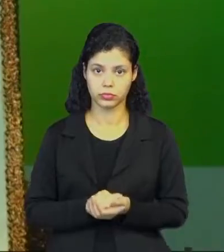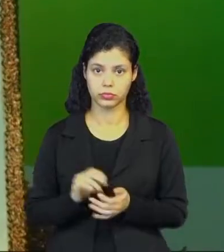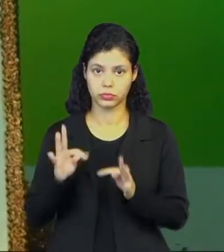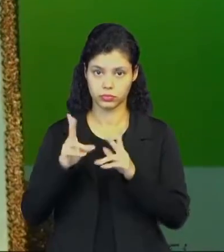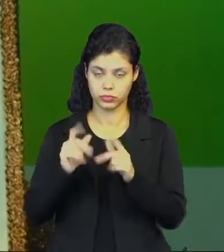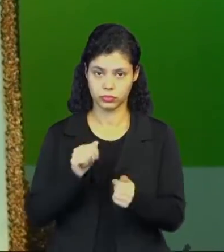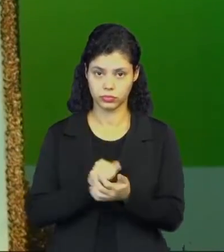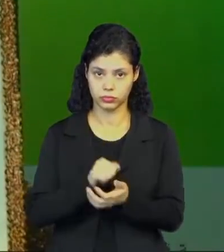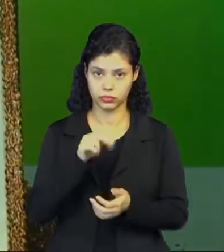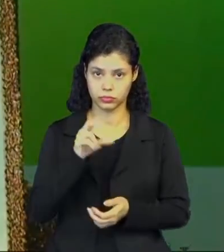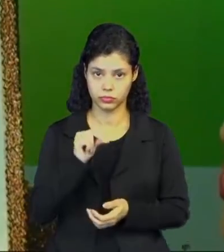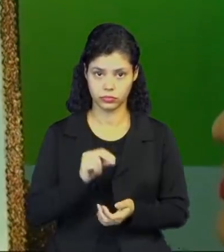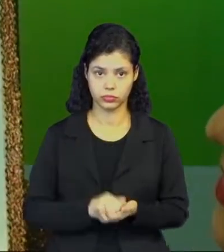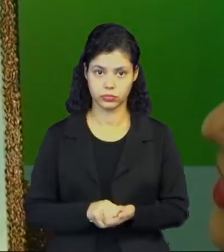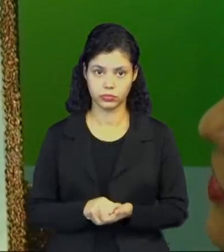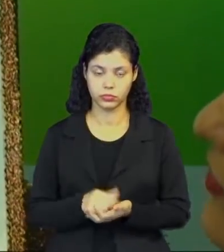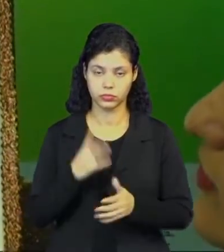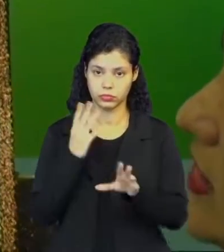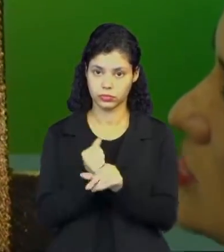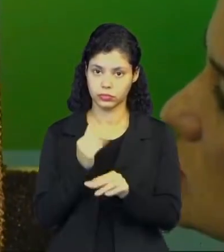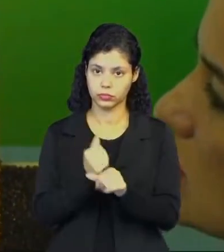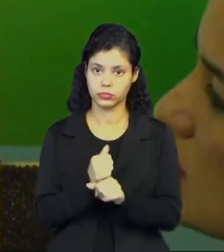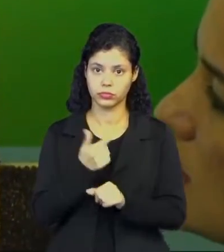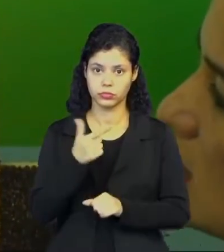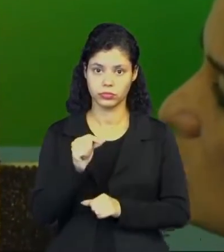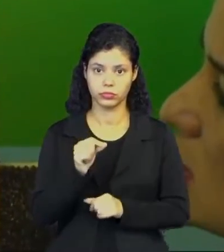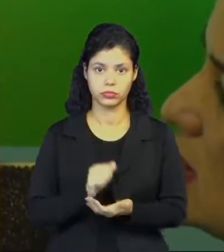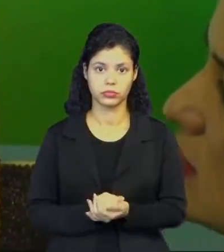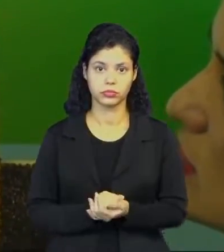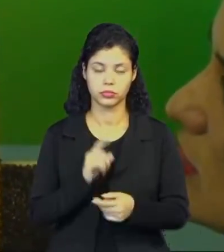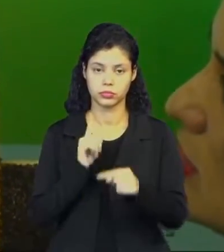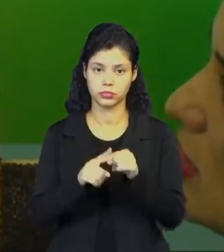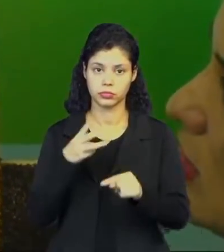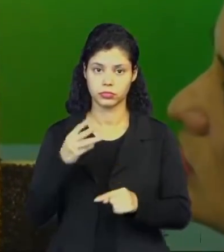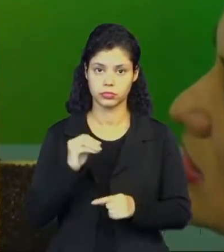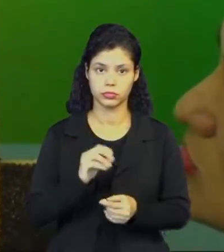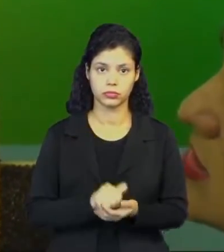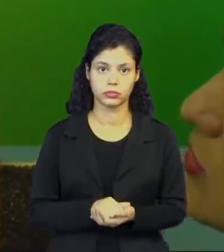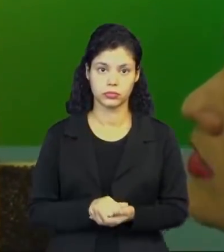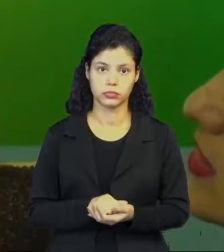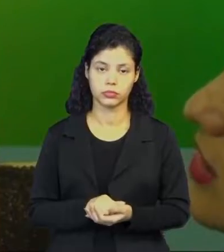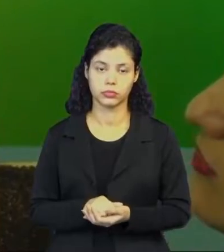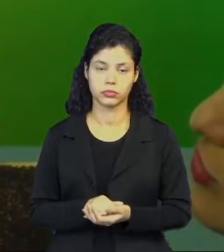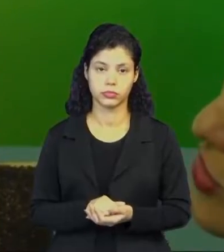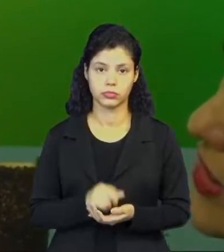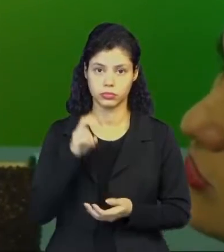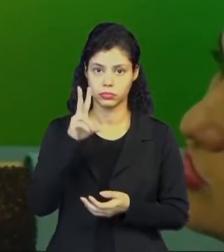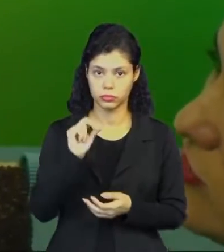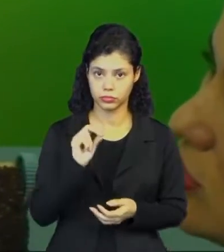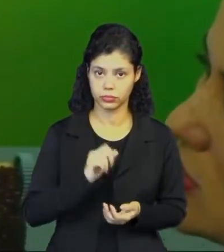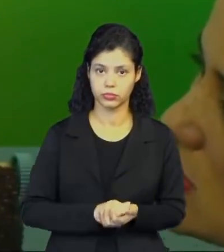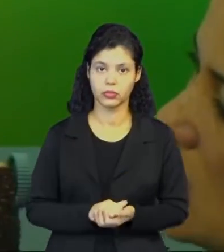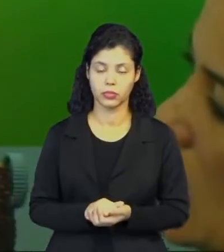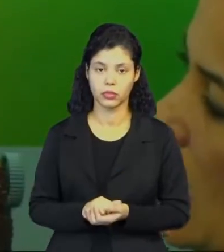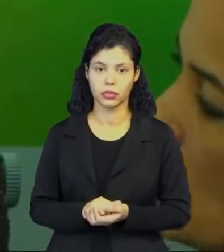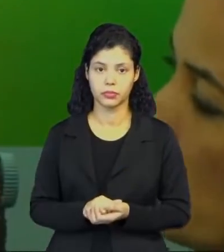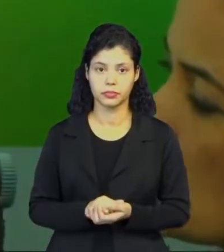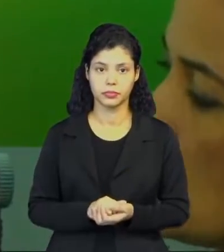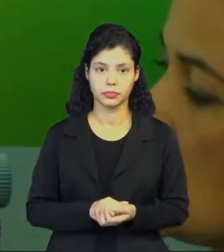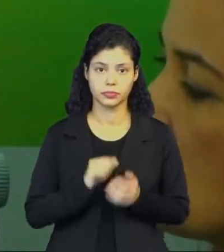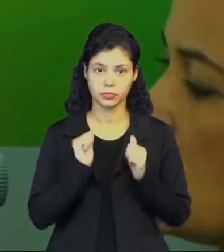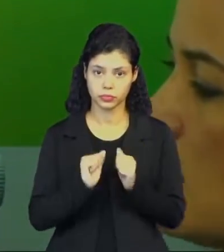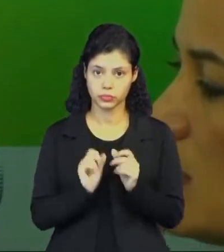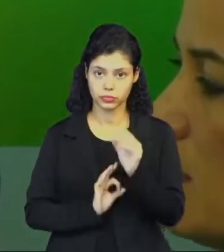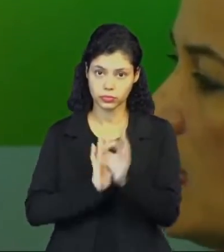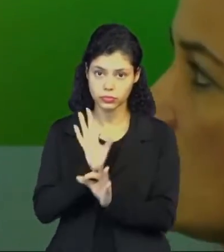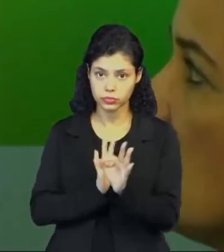total da fruta é 50. Eu somando aqui, ó, 20 mais o 30, ó, eu tenho 50, que é o valor total de votos. Aí eu